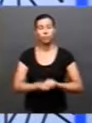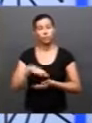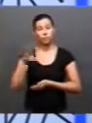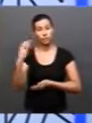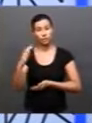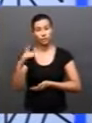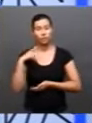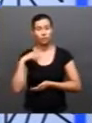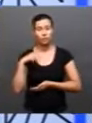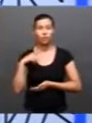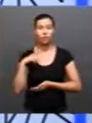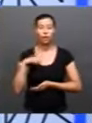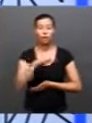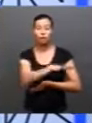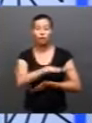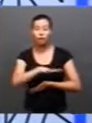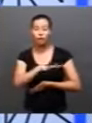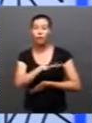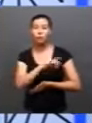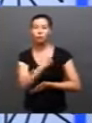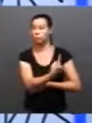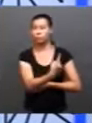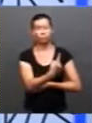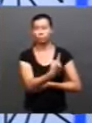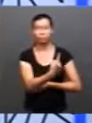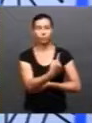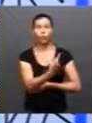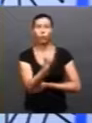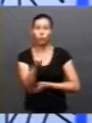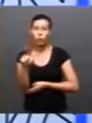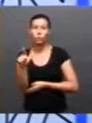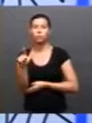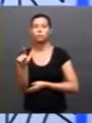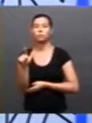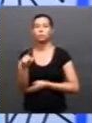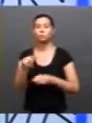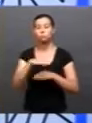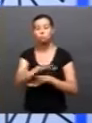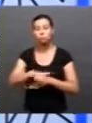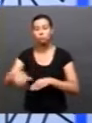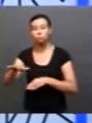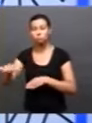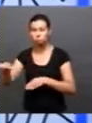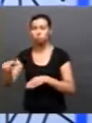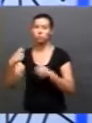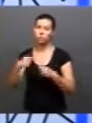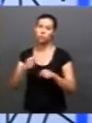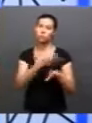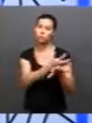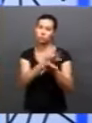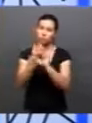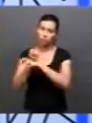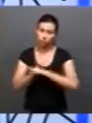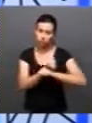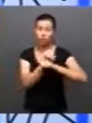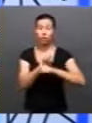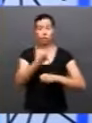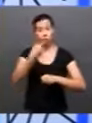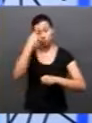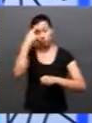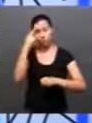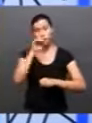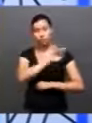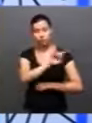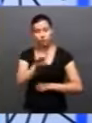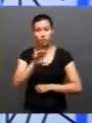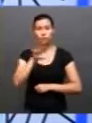à sua própria área. O pesquisador desconhece muitas vezes outras áreas. Então, eu acho que são caminhos que eu acho que cada região do